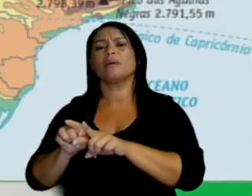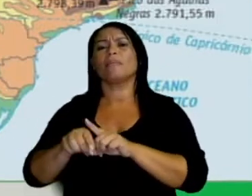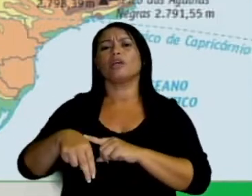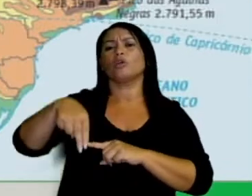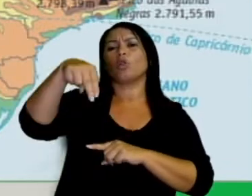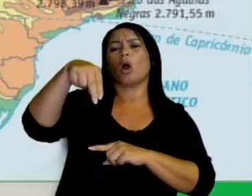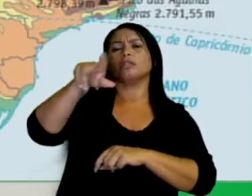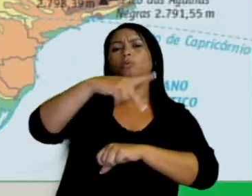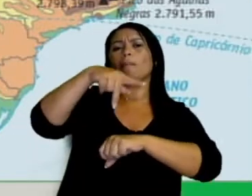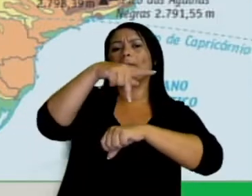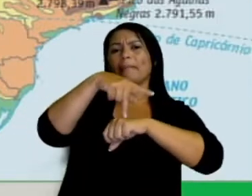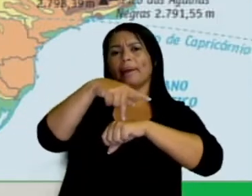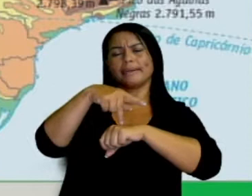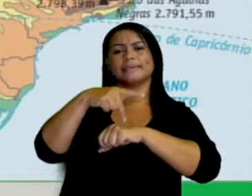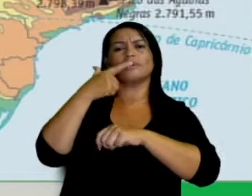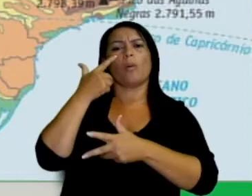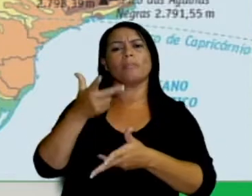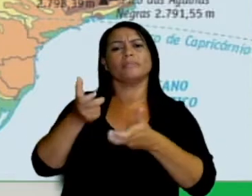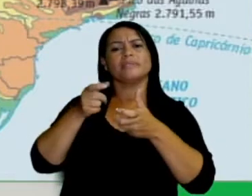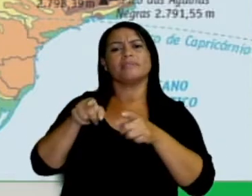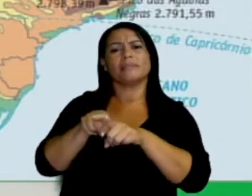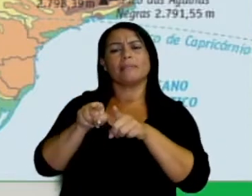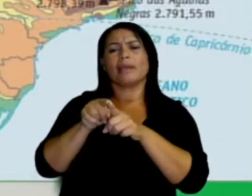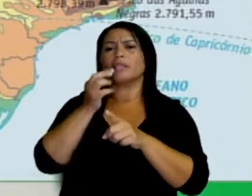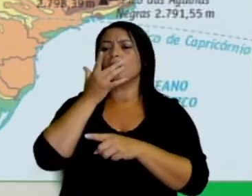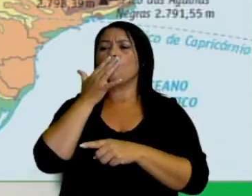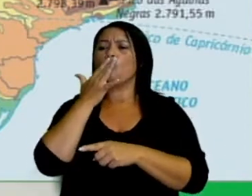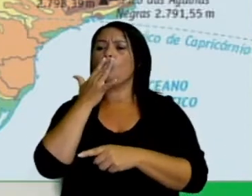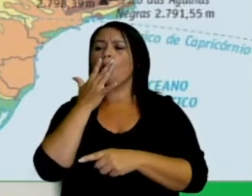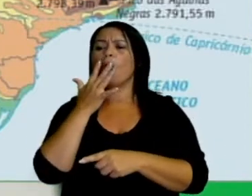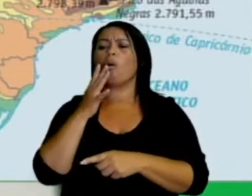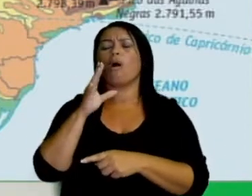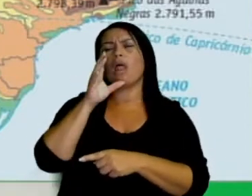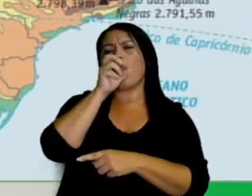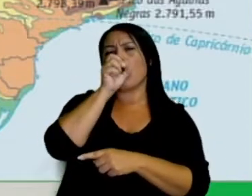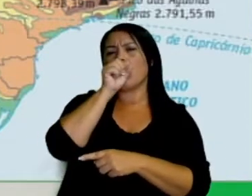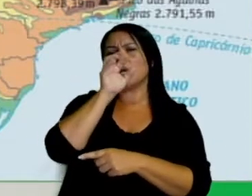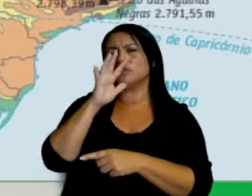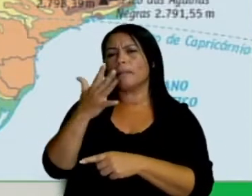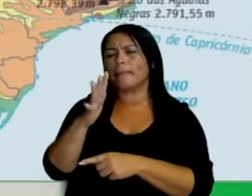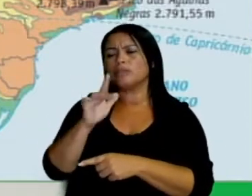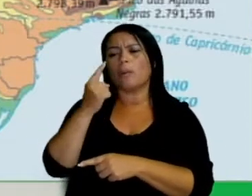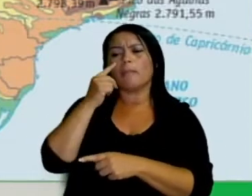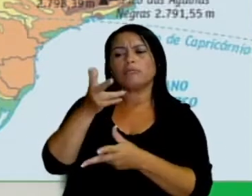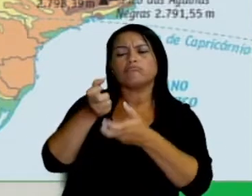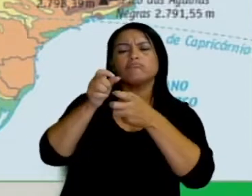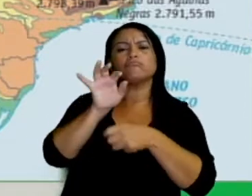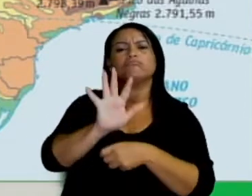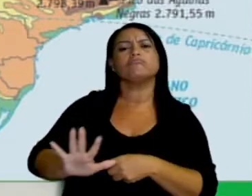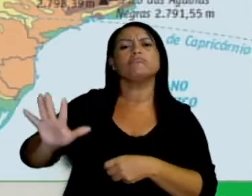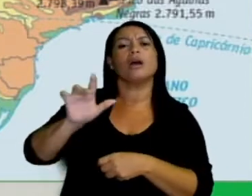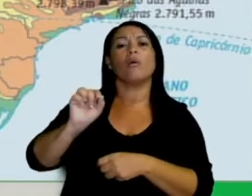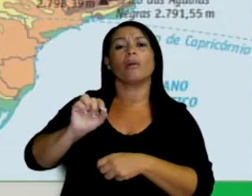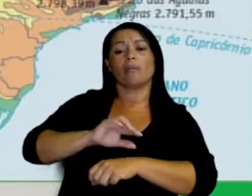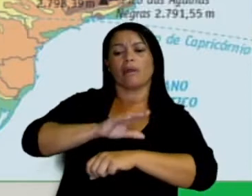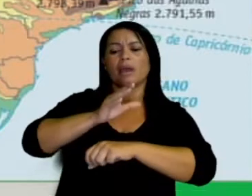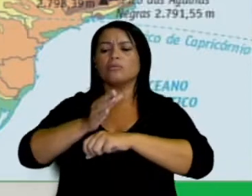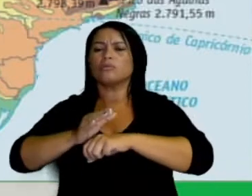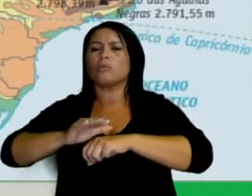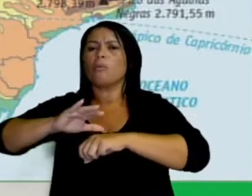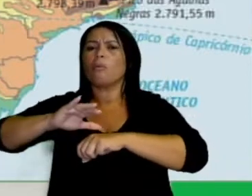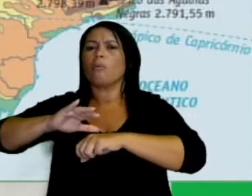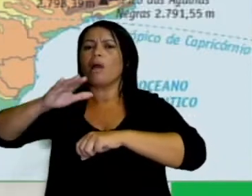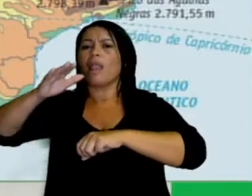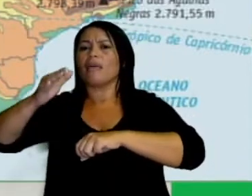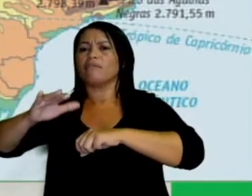tá? E, consequentemente, essa área em laranja que a gente vê no mapa seriam as áreas com relevo mais elevado, com